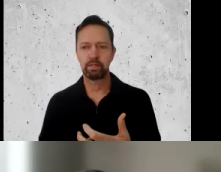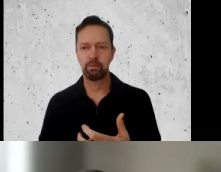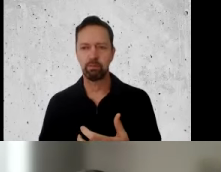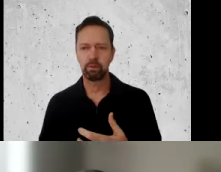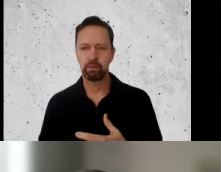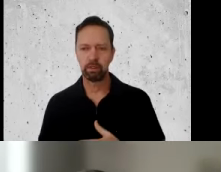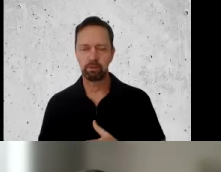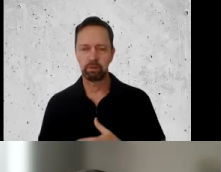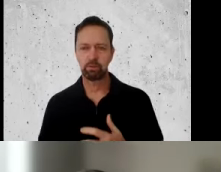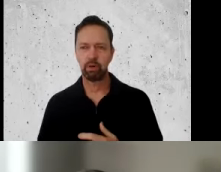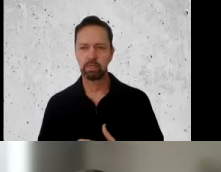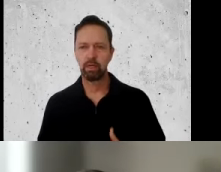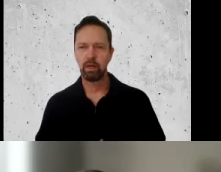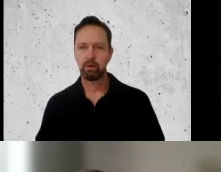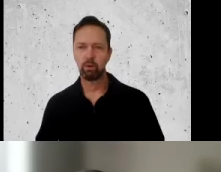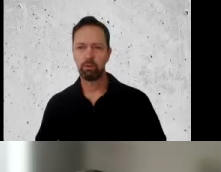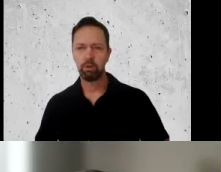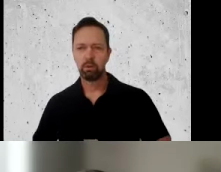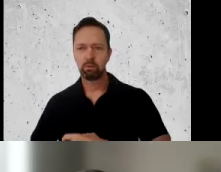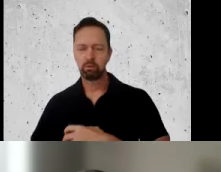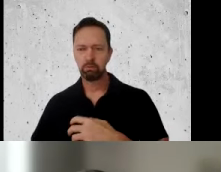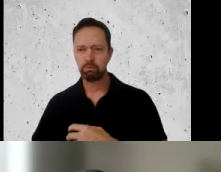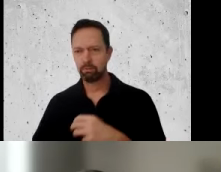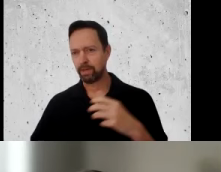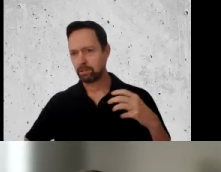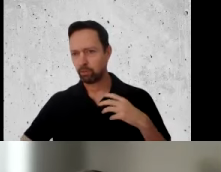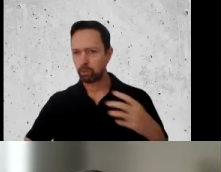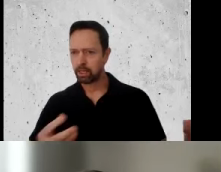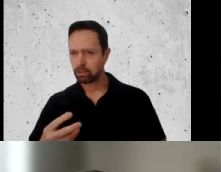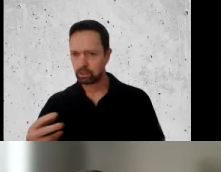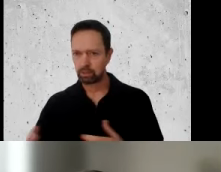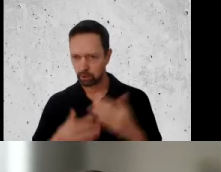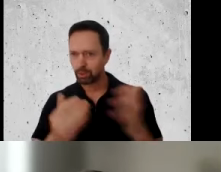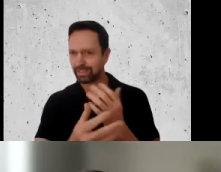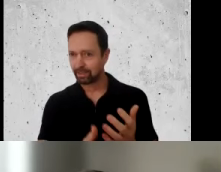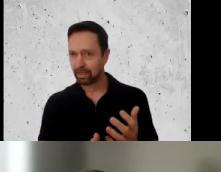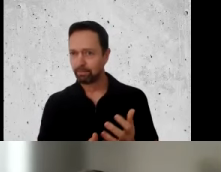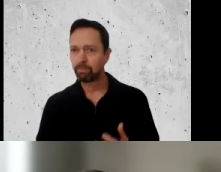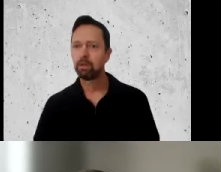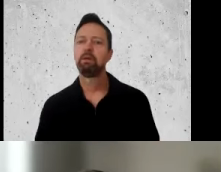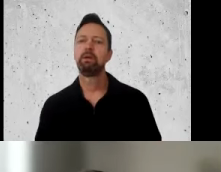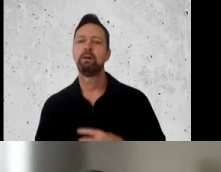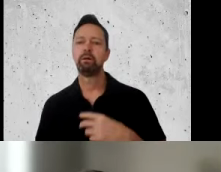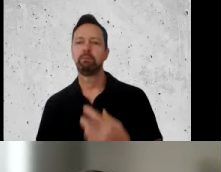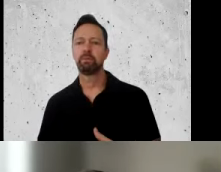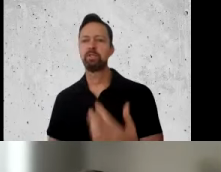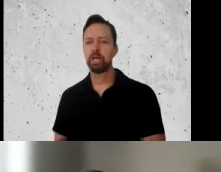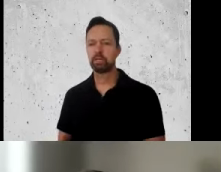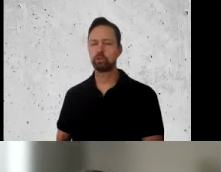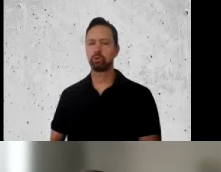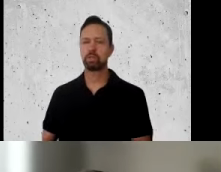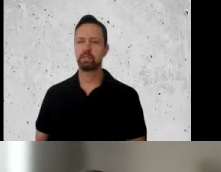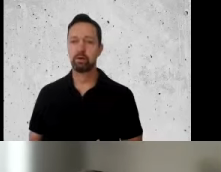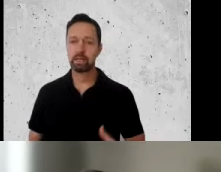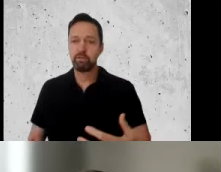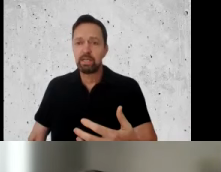de transação, isso mostra como a dificuldade de contratar que gera